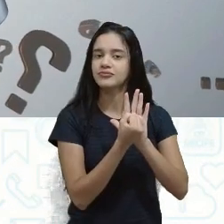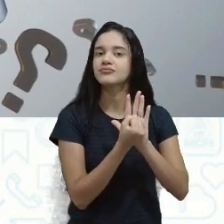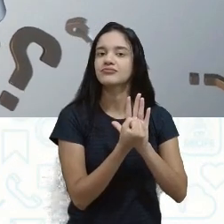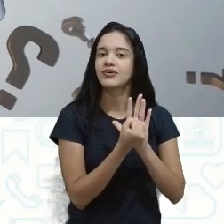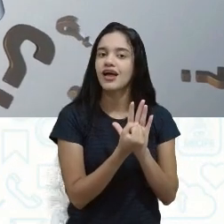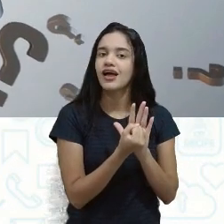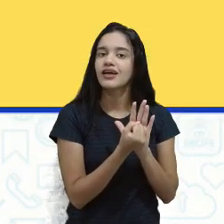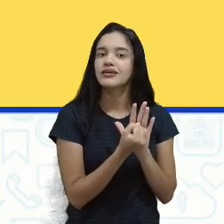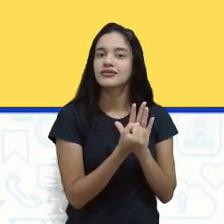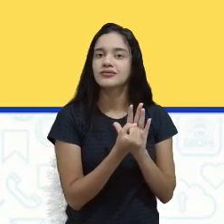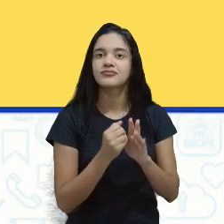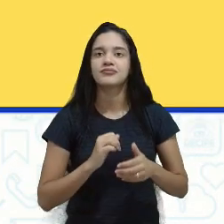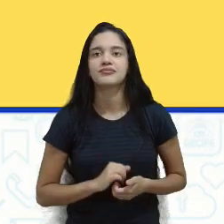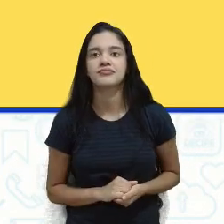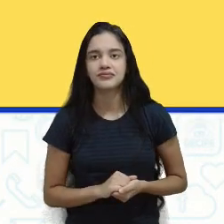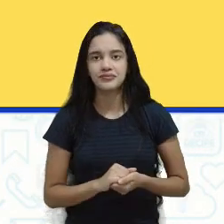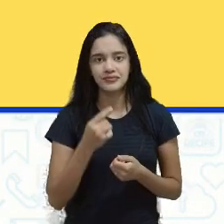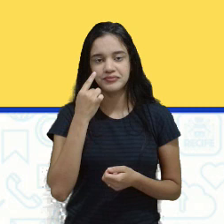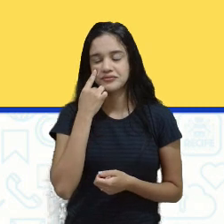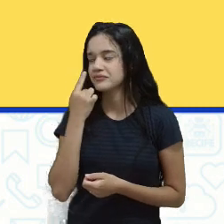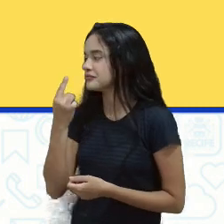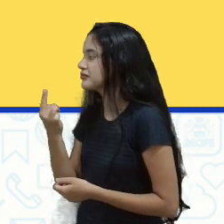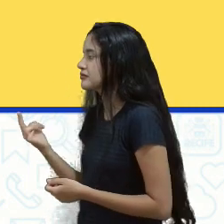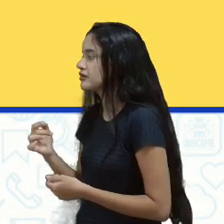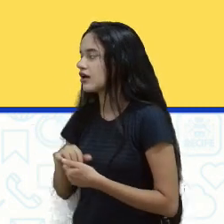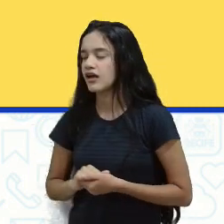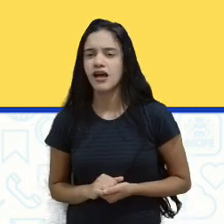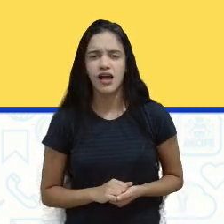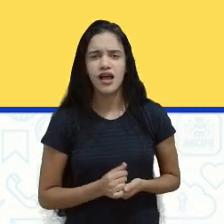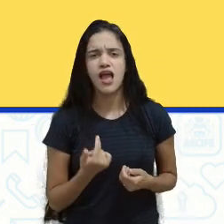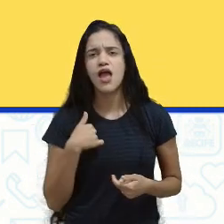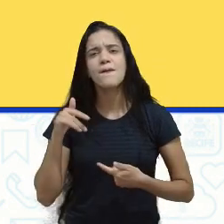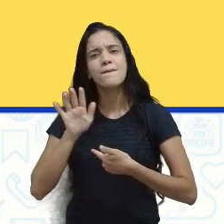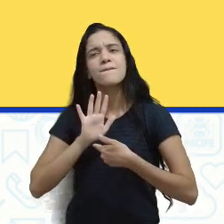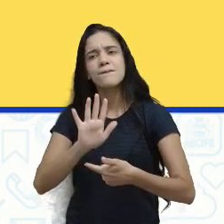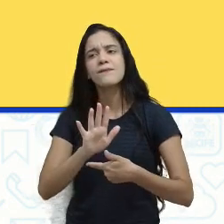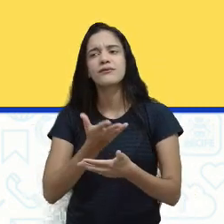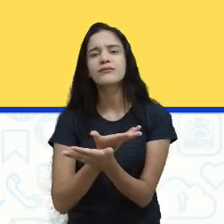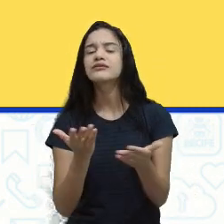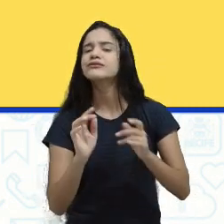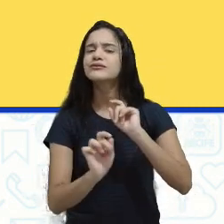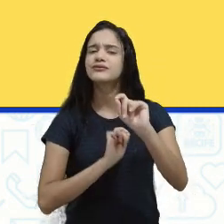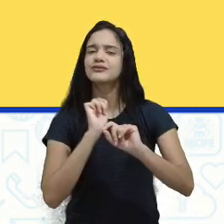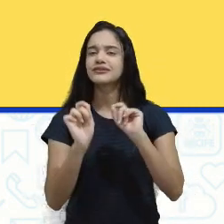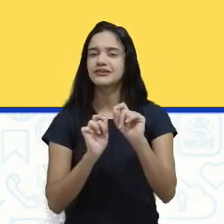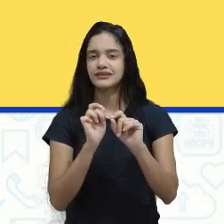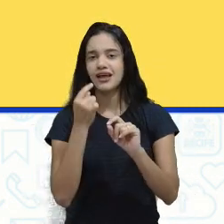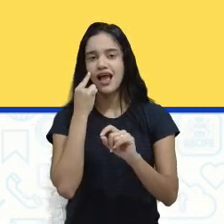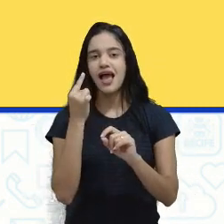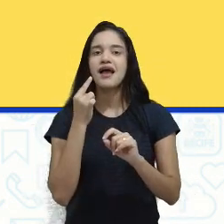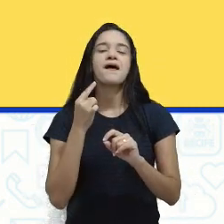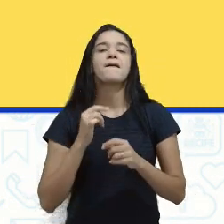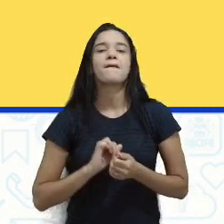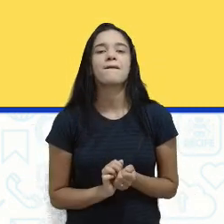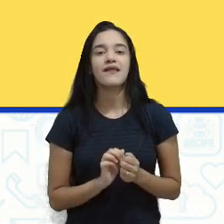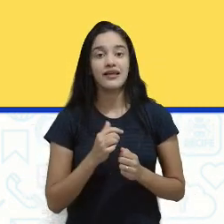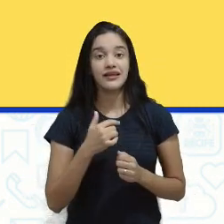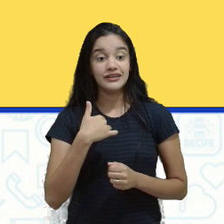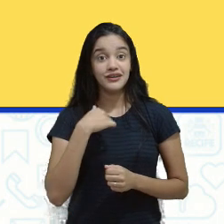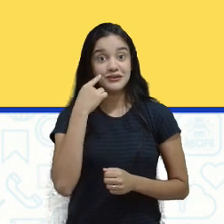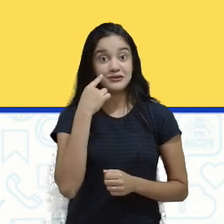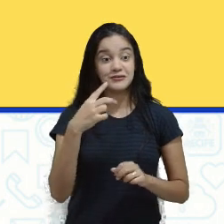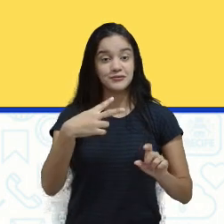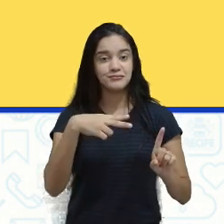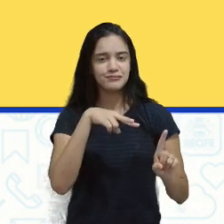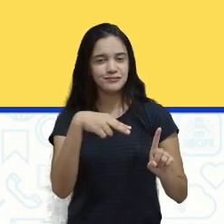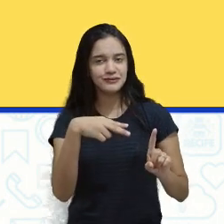dessa escritora? Eu trago aí para vocês a expectativa de resposta, não